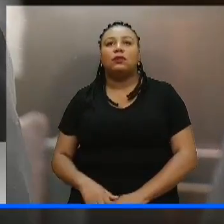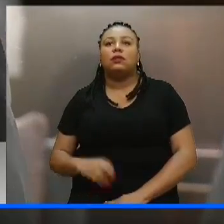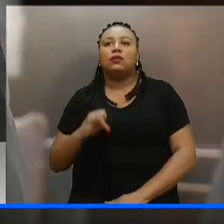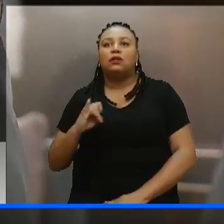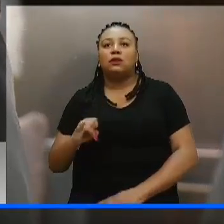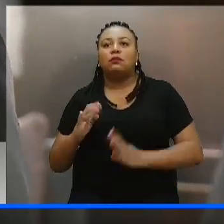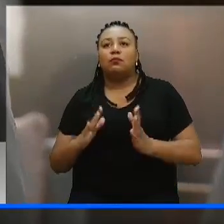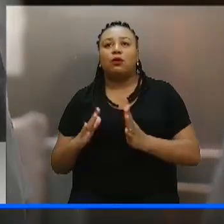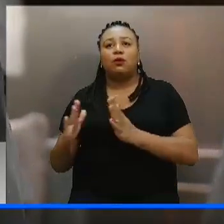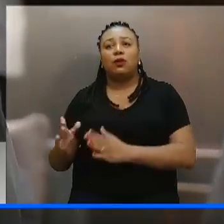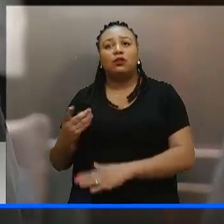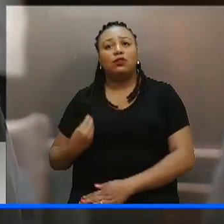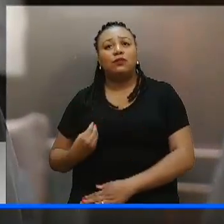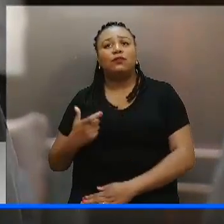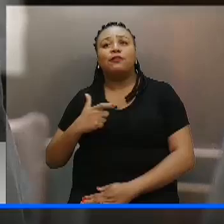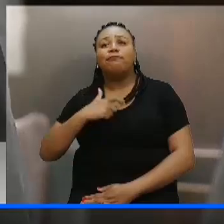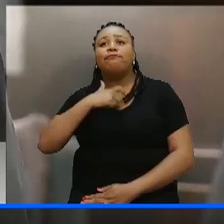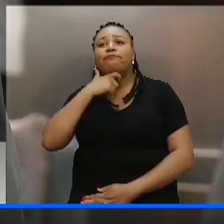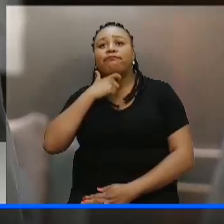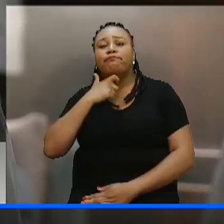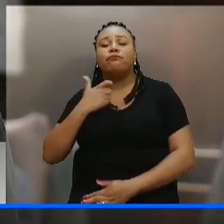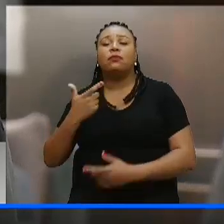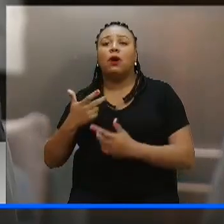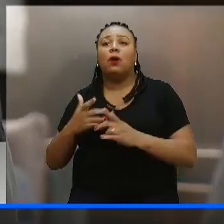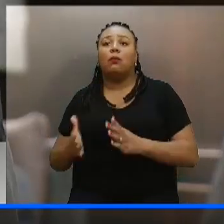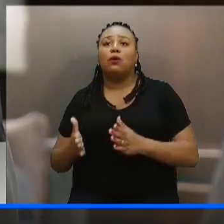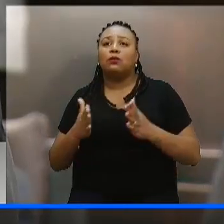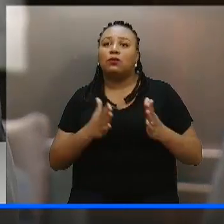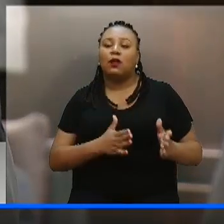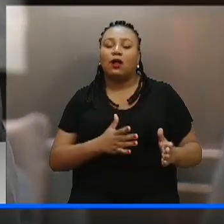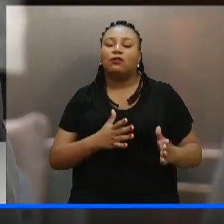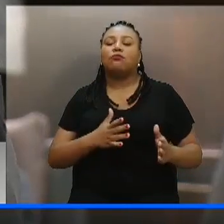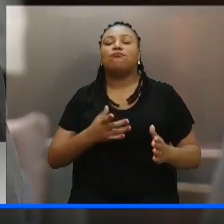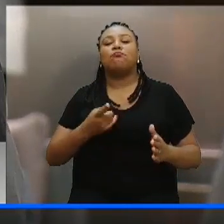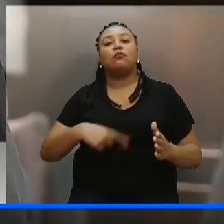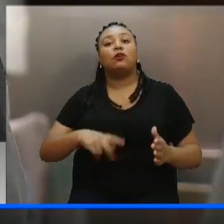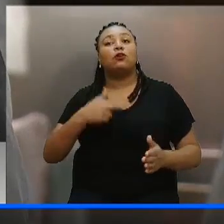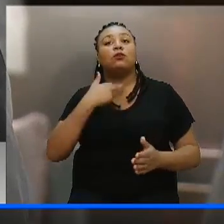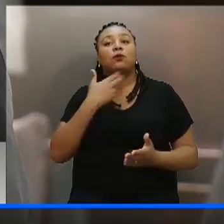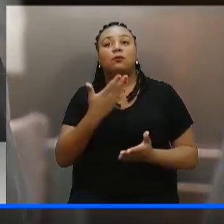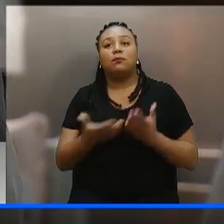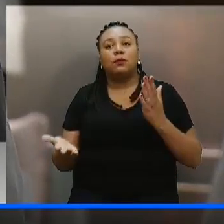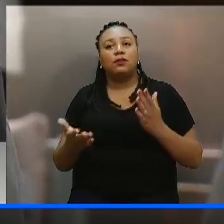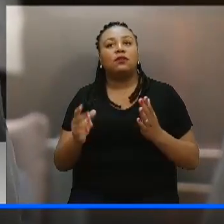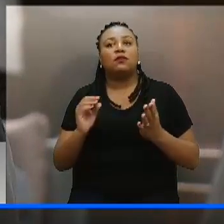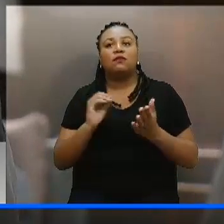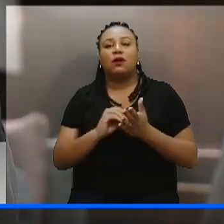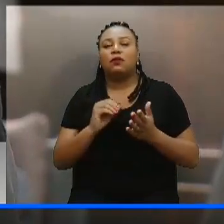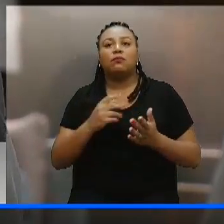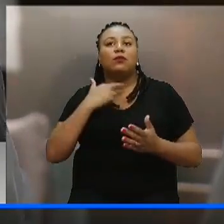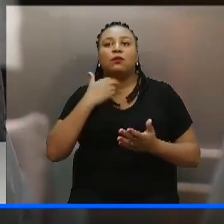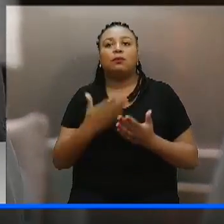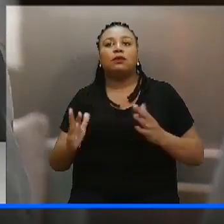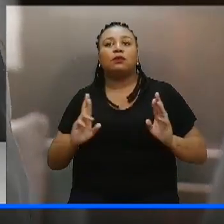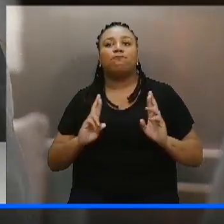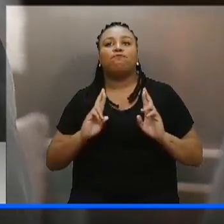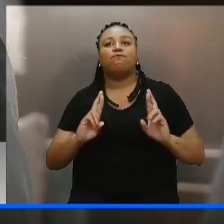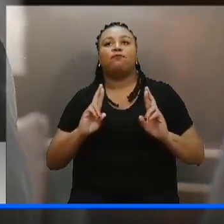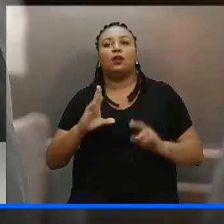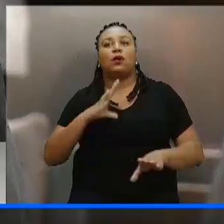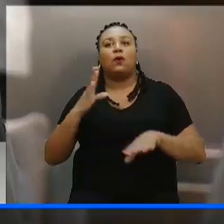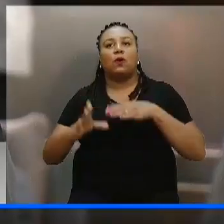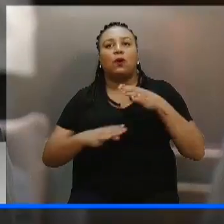por um lado nós vivemos uma crise por outro nós não podemos perder e nem nos faltar a esperança ea